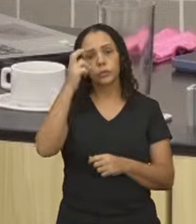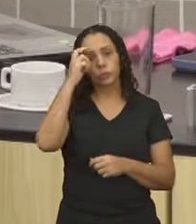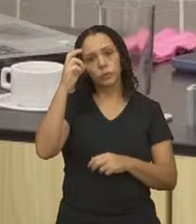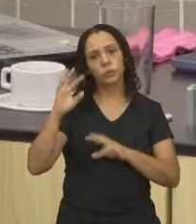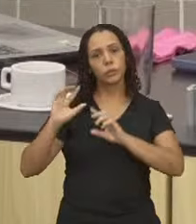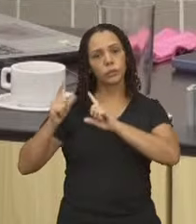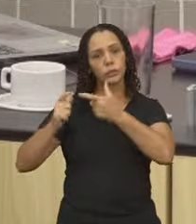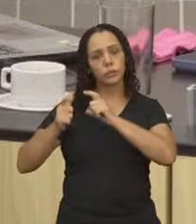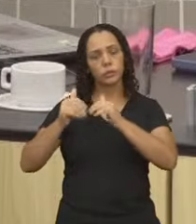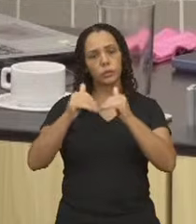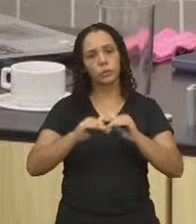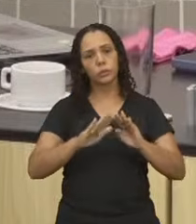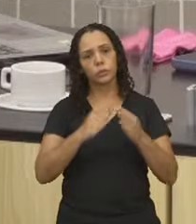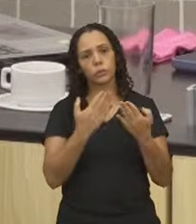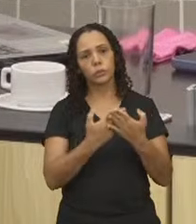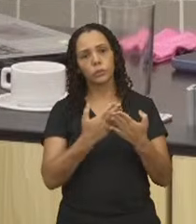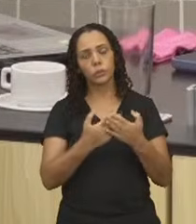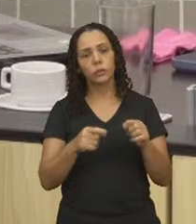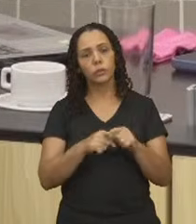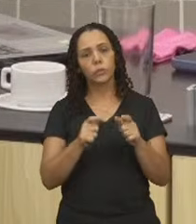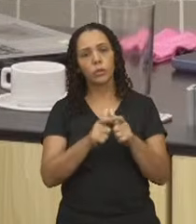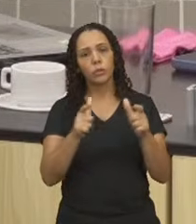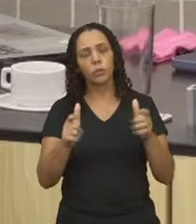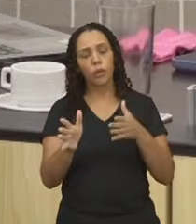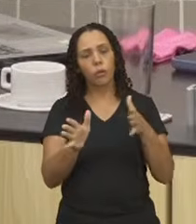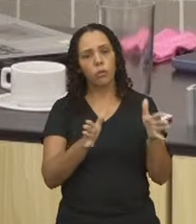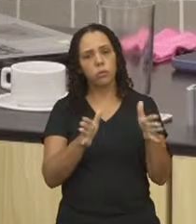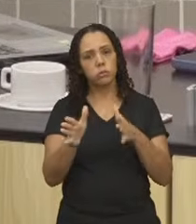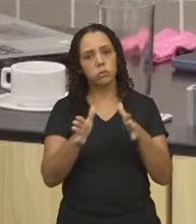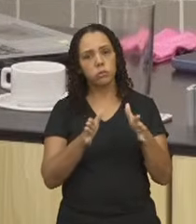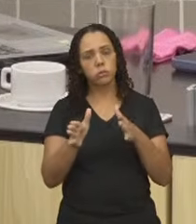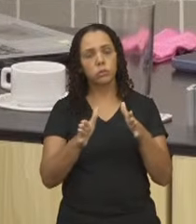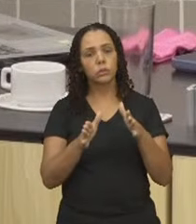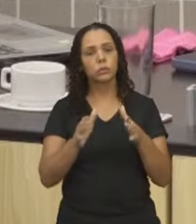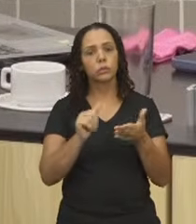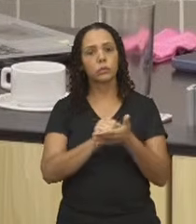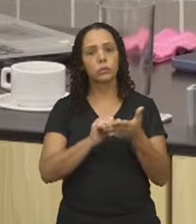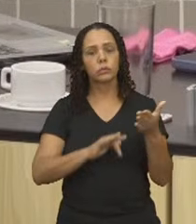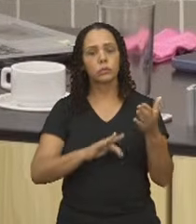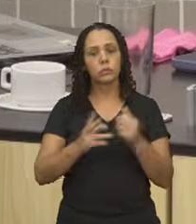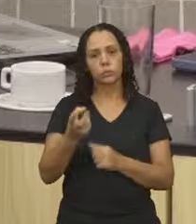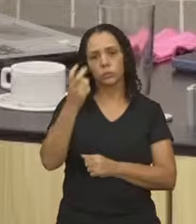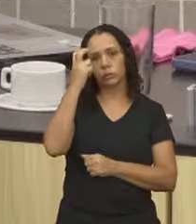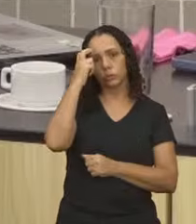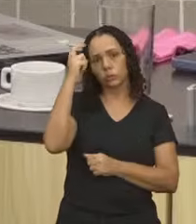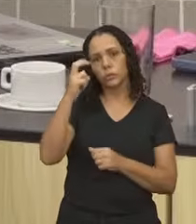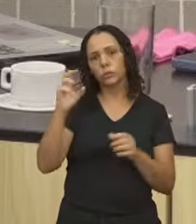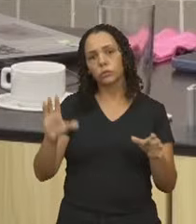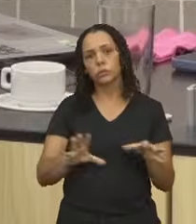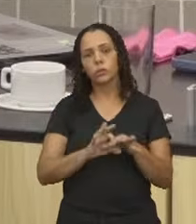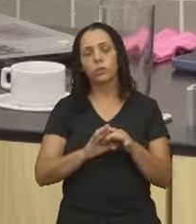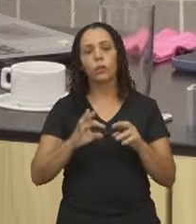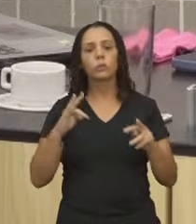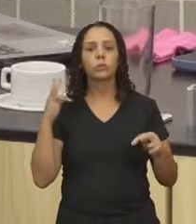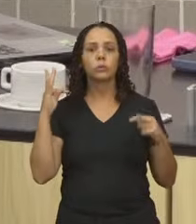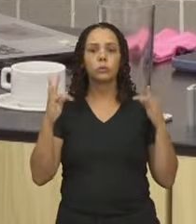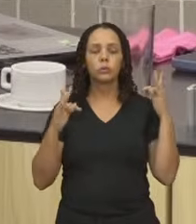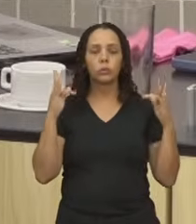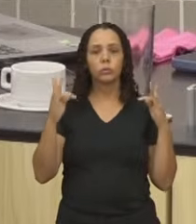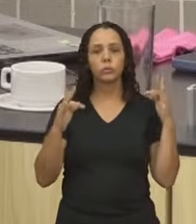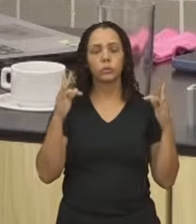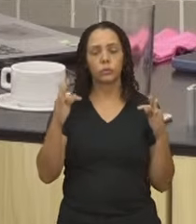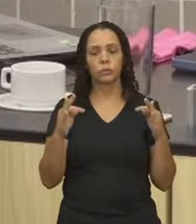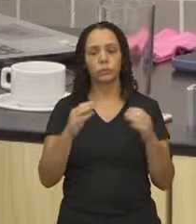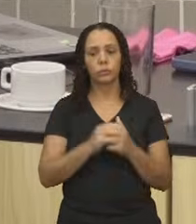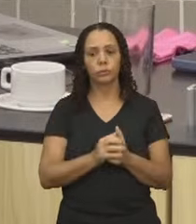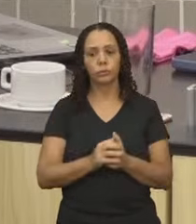em escolas e ampliar o acesso a acervos e atividades culturais vinculadas ao folclore. Feito esse